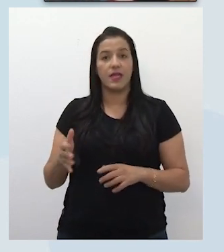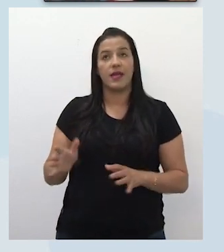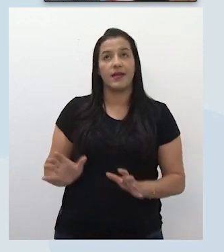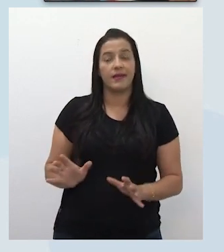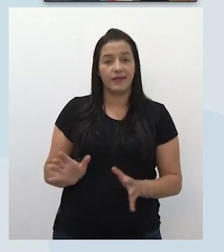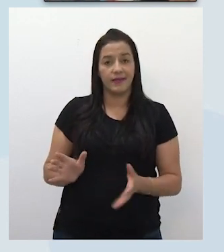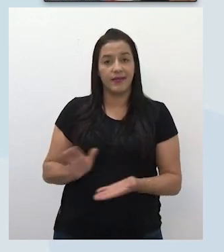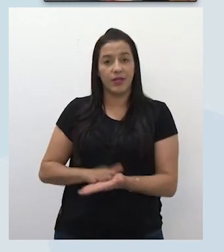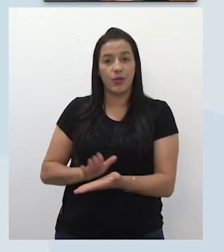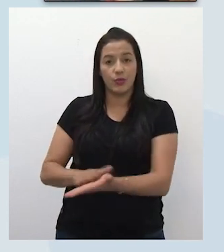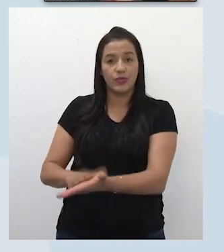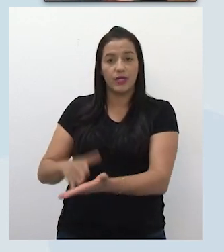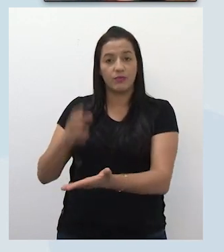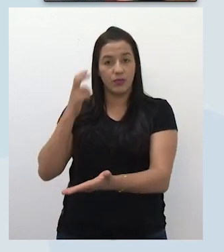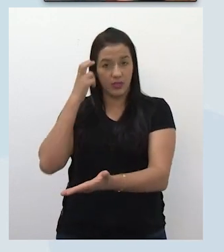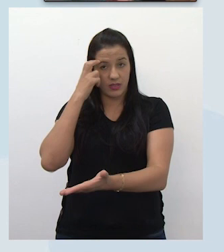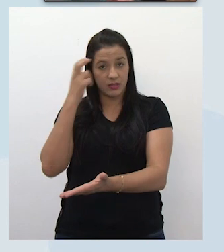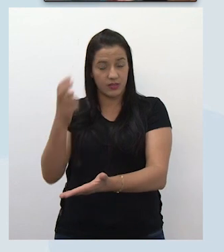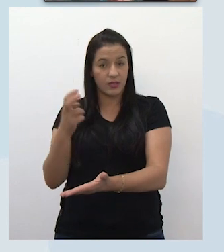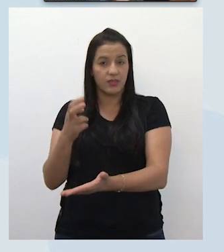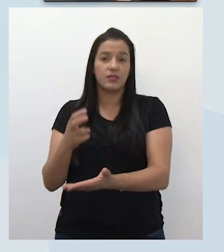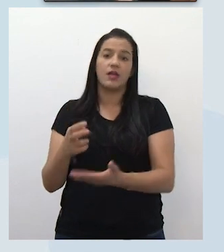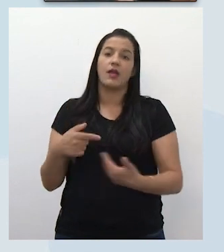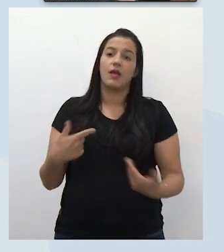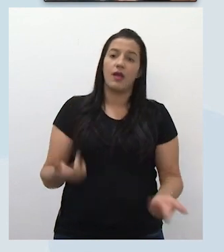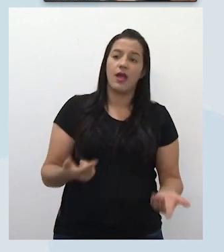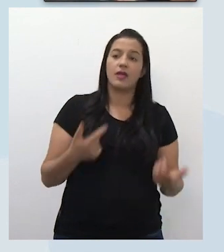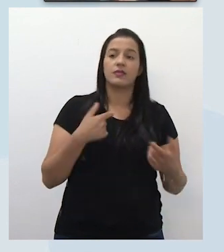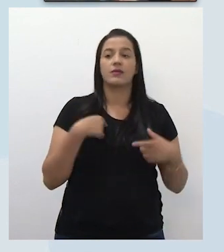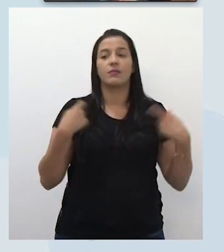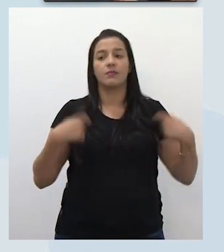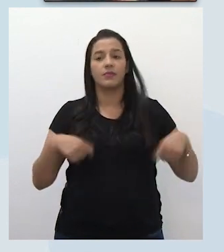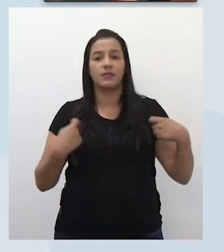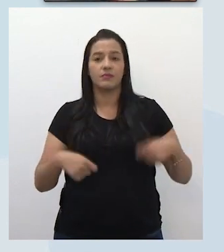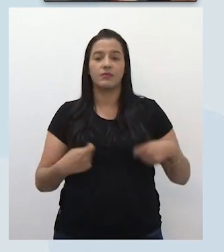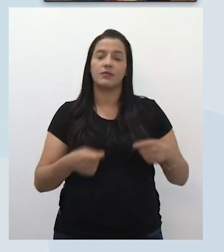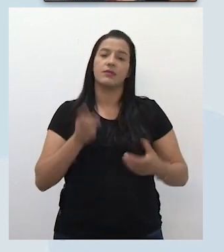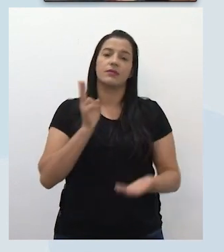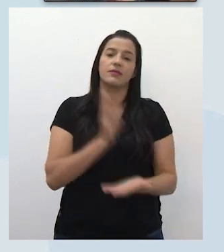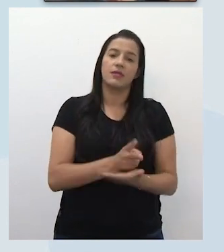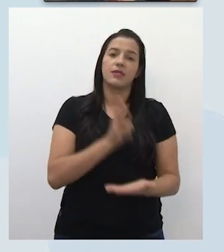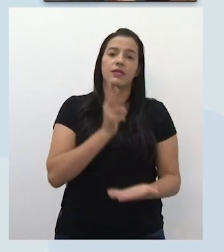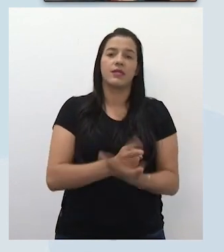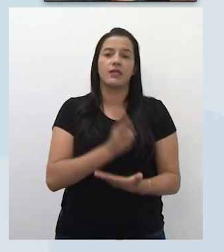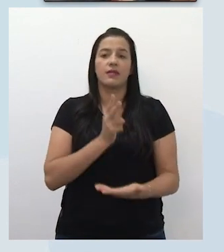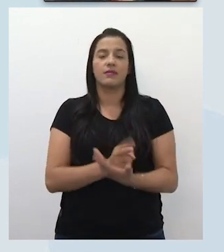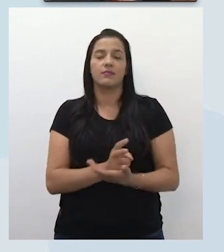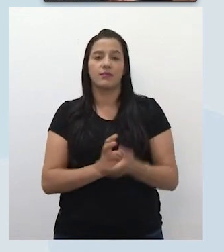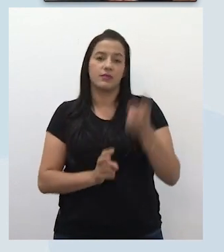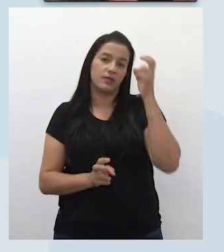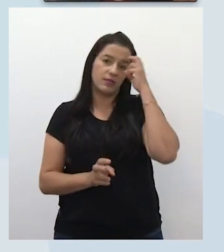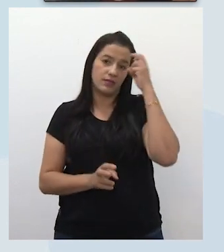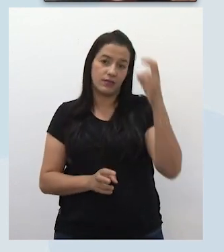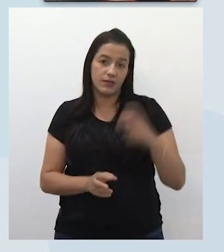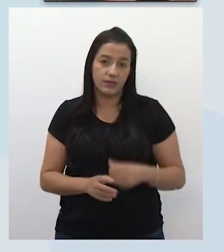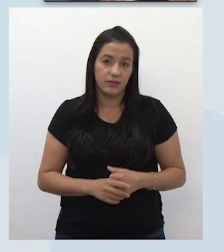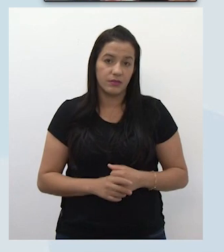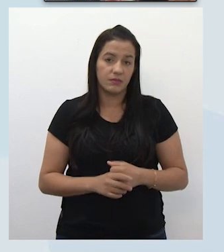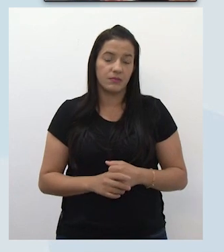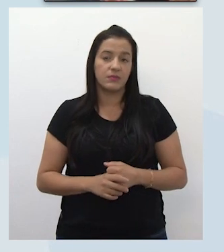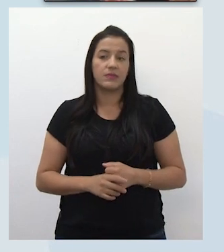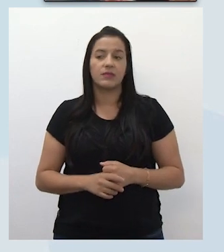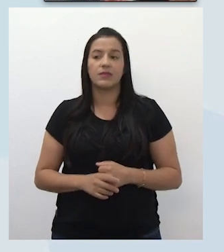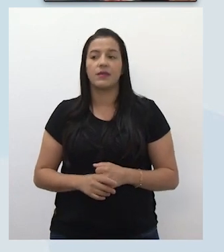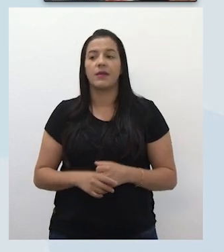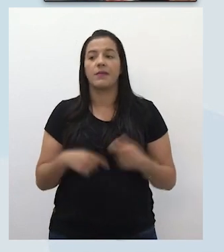ela entende aquilo que eu disse para vocês anteriormente. Eu preciso ser sempre inteligente, né? Eu tenho que passar essa imagem